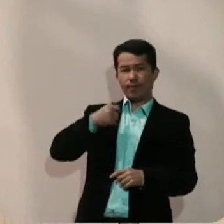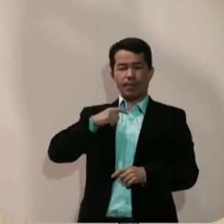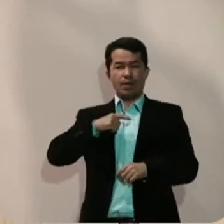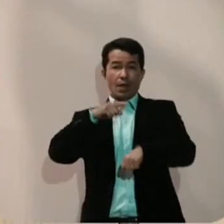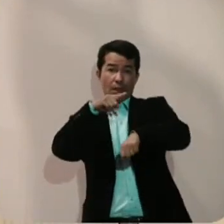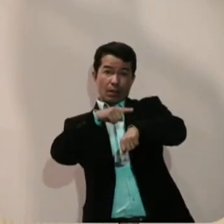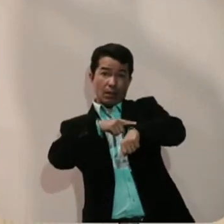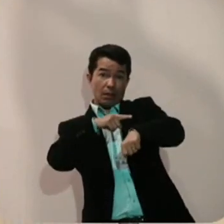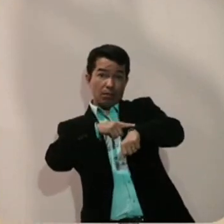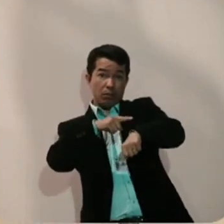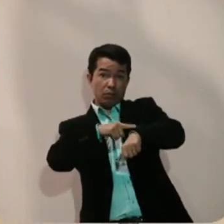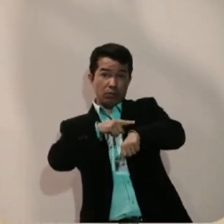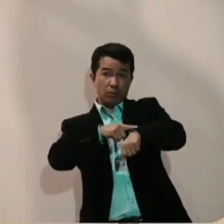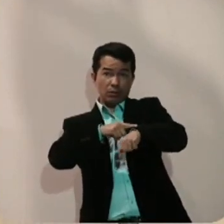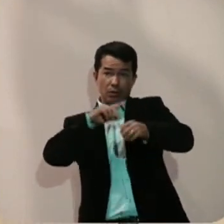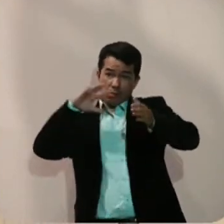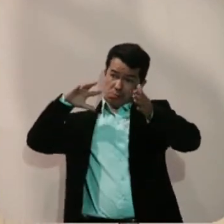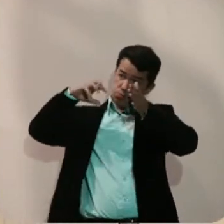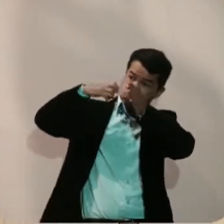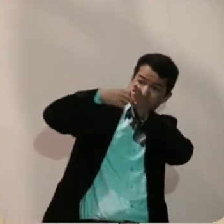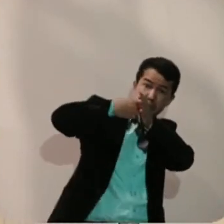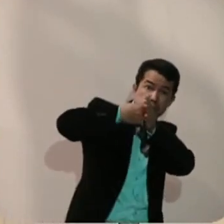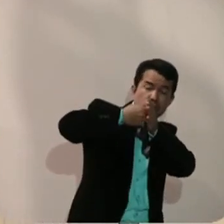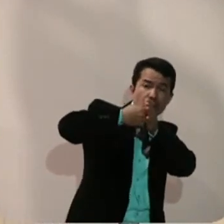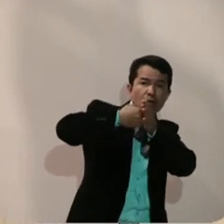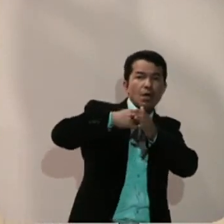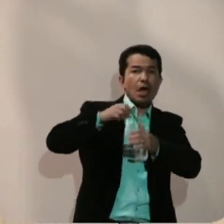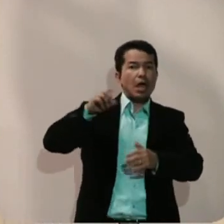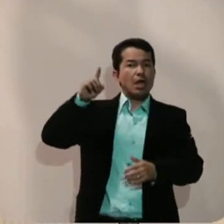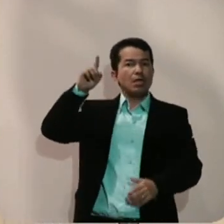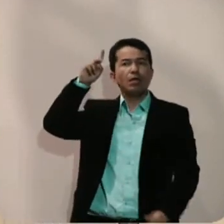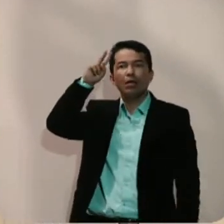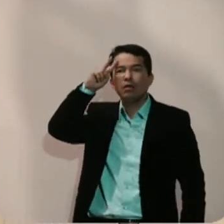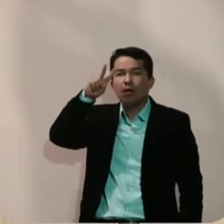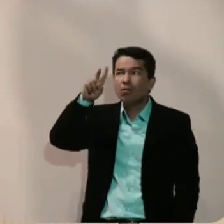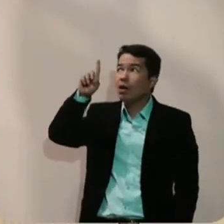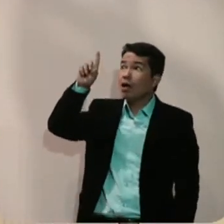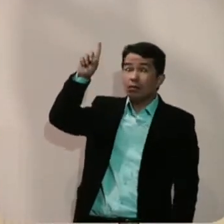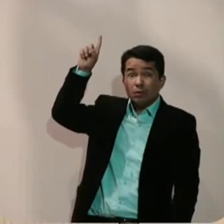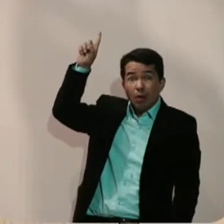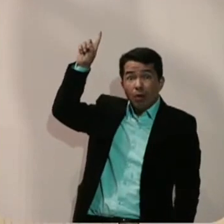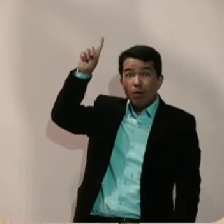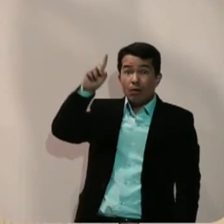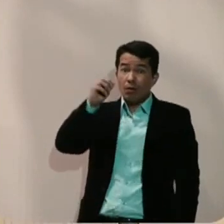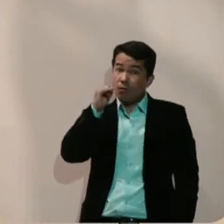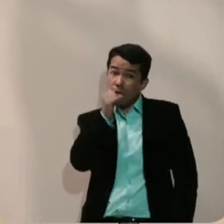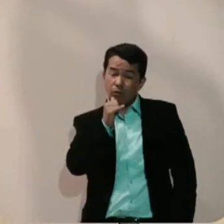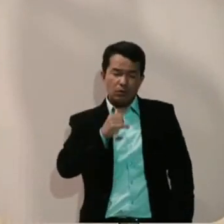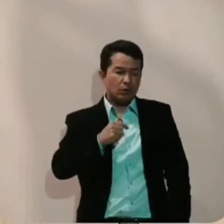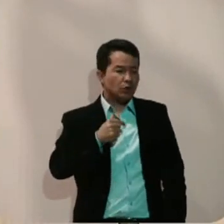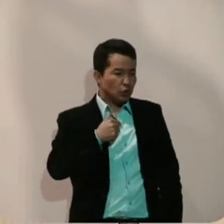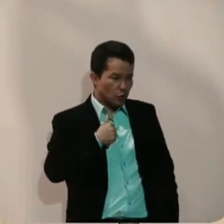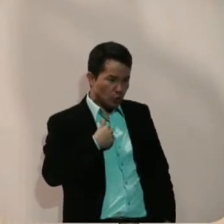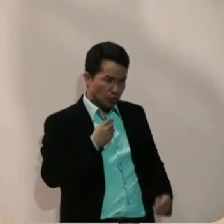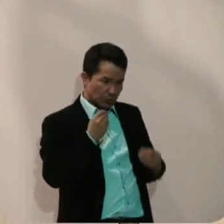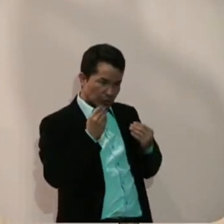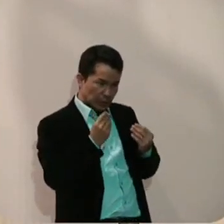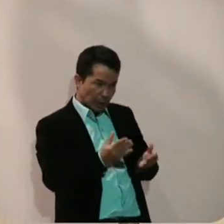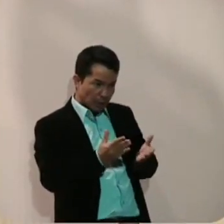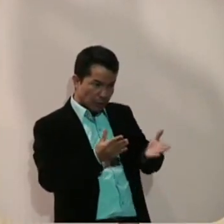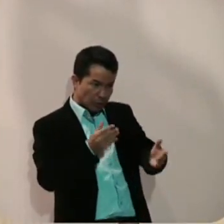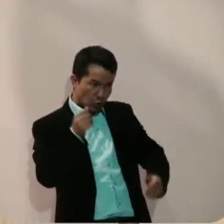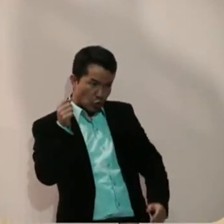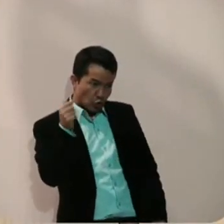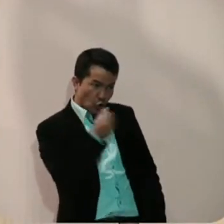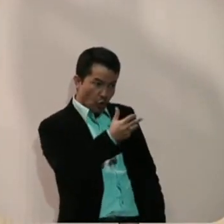ele lembrava com clareza do Espírito de Deus falando para ele: vou lhe dar mais uma oportunidade. E ele